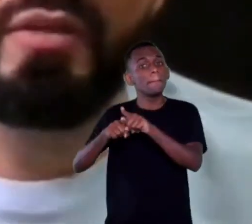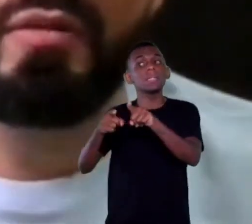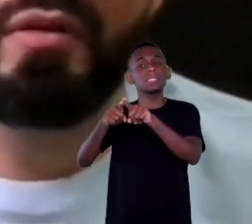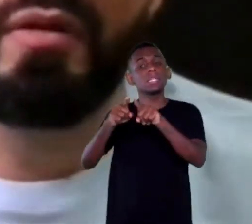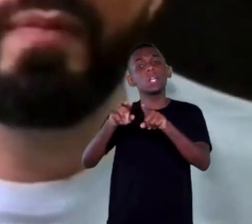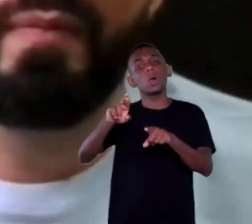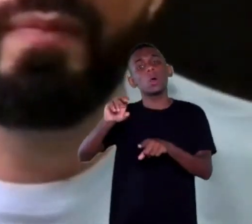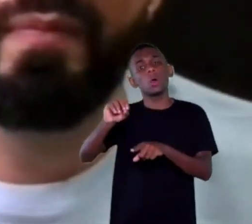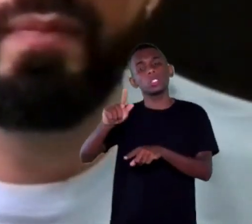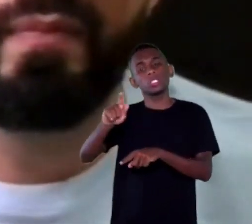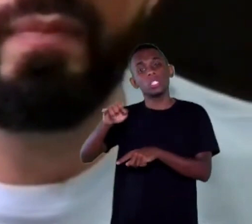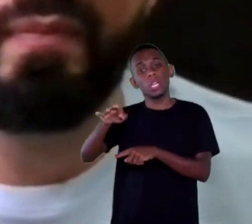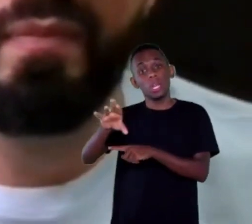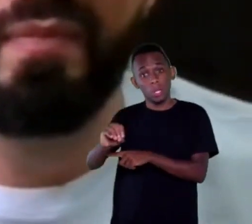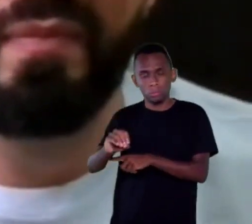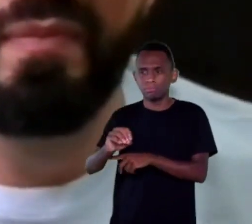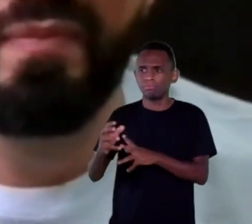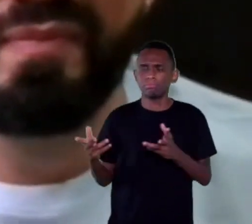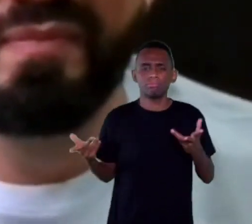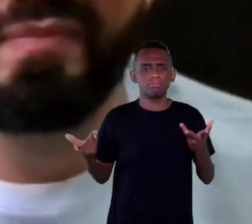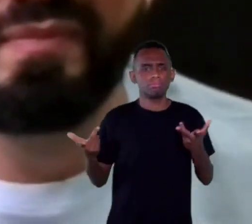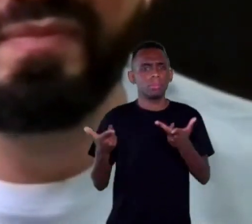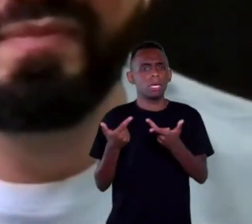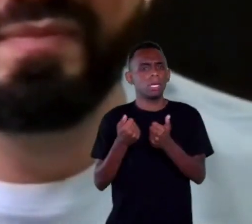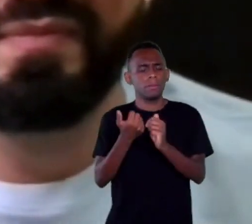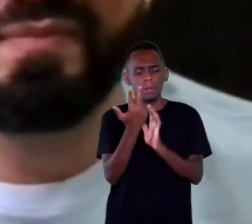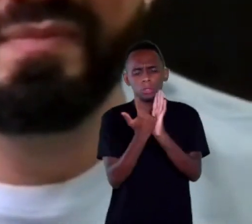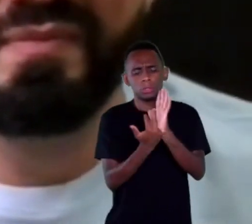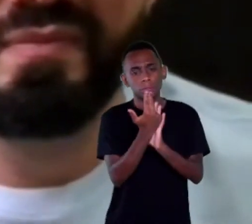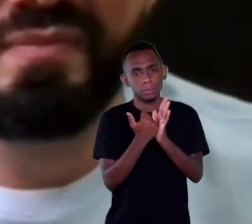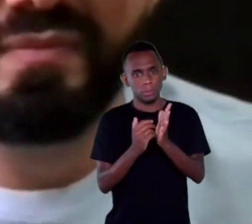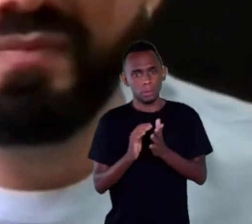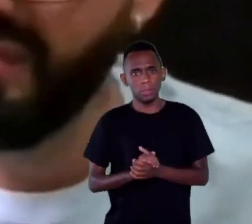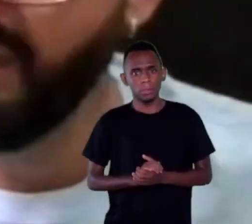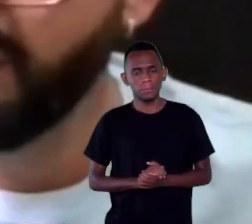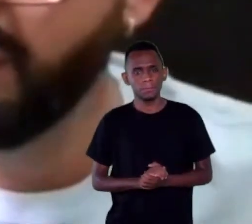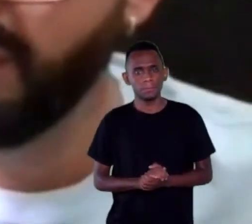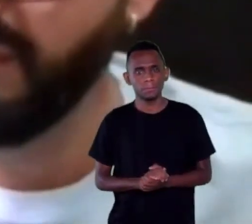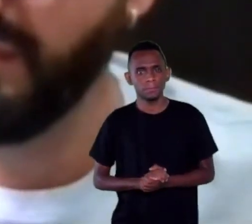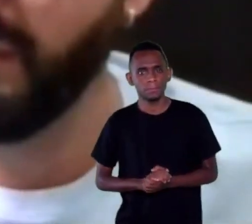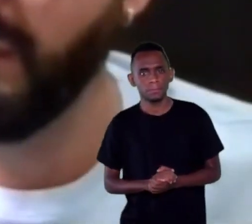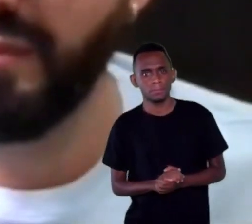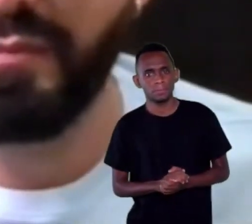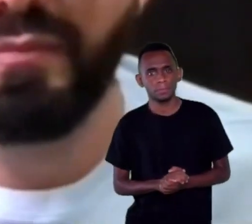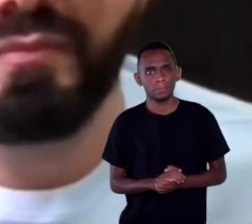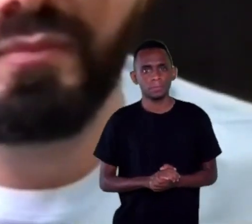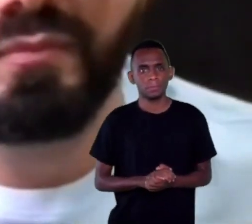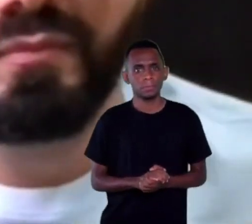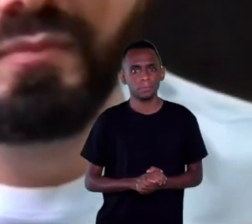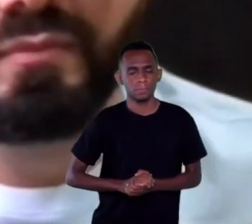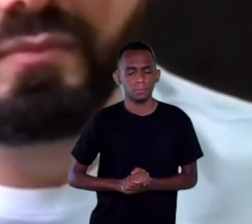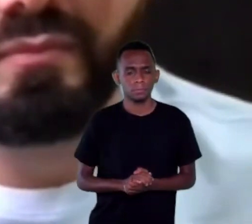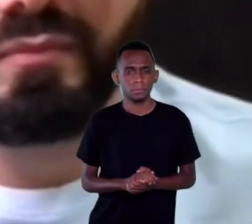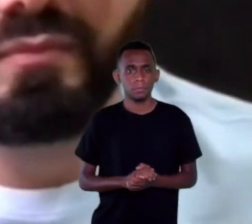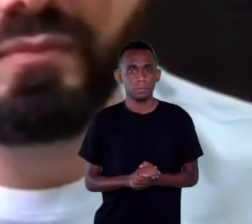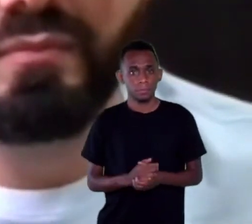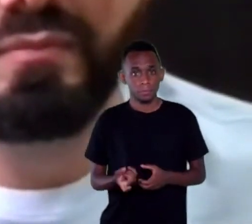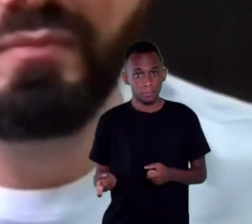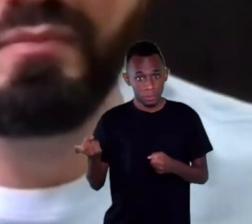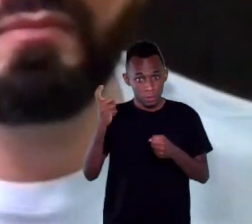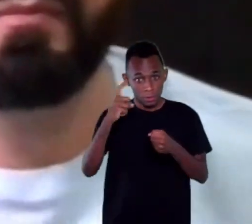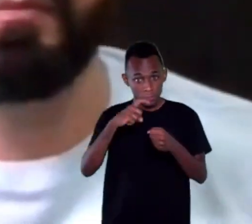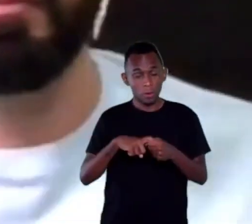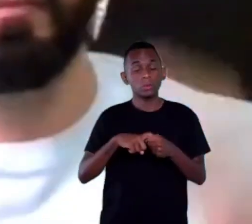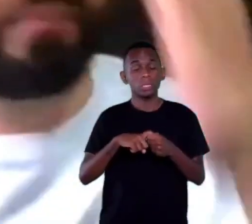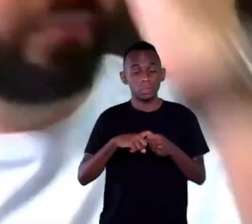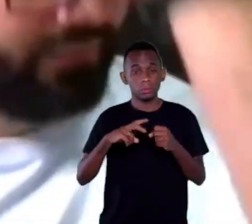isso. Maravilhosas ilustrações. E aí a gente volta só um pouquinho aqui, então, antes do lançamento